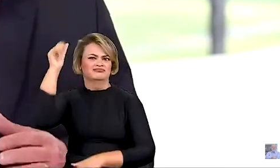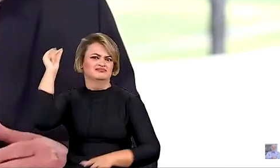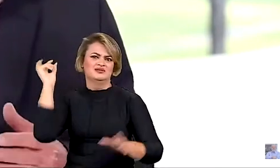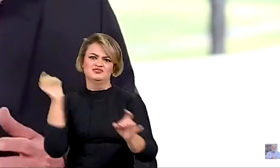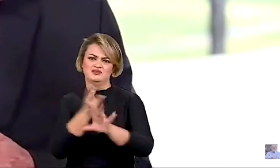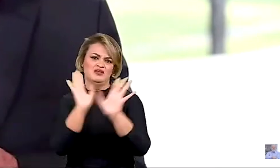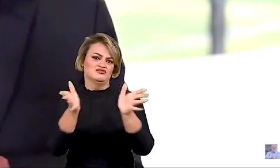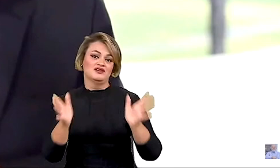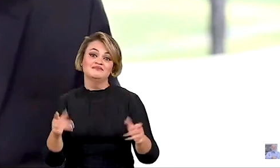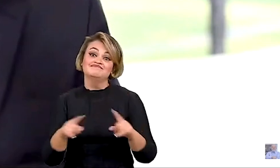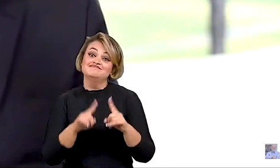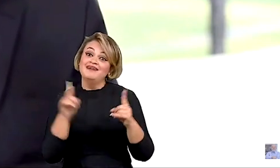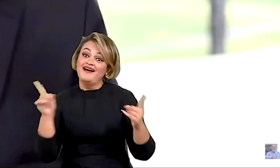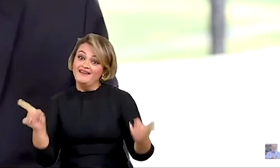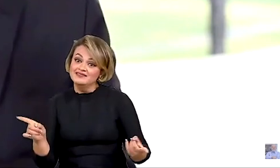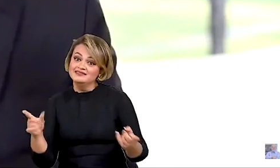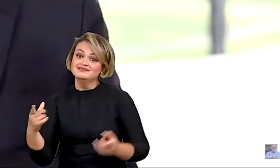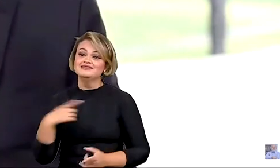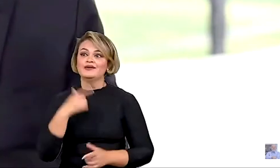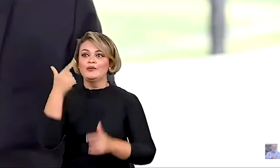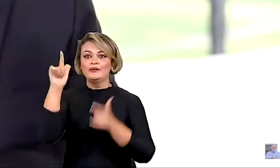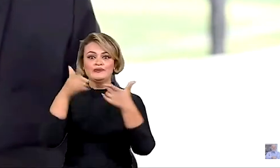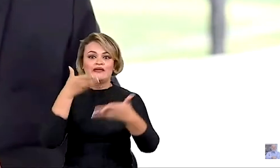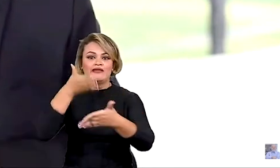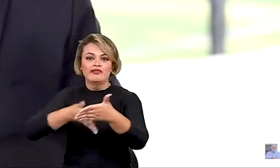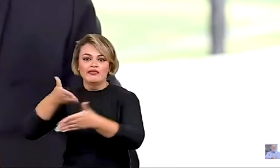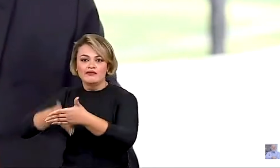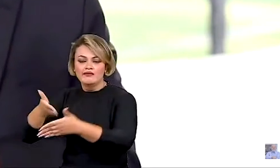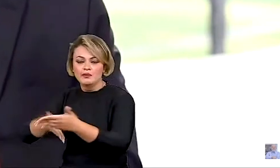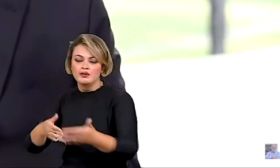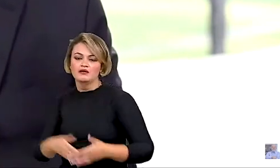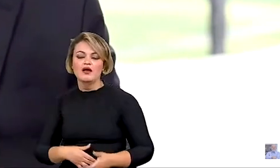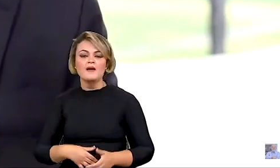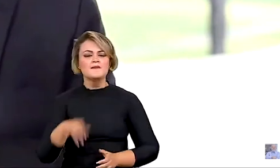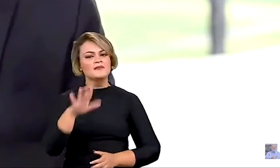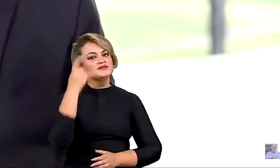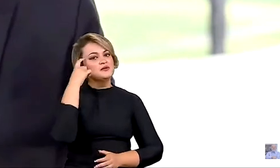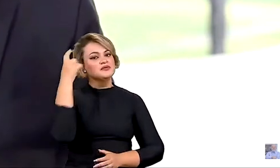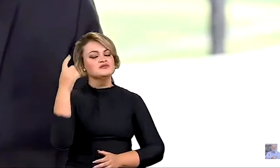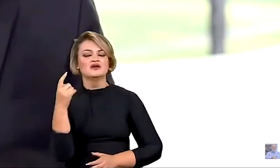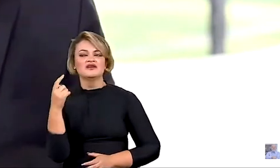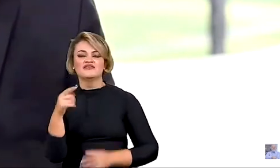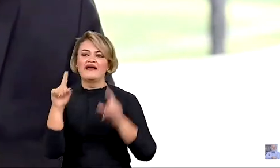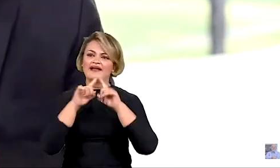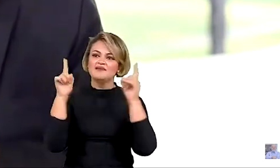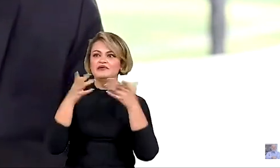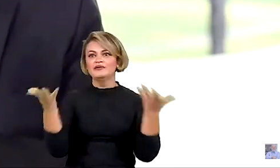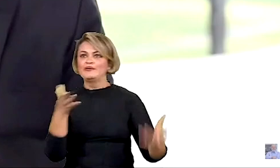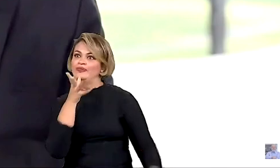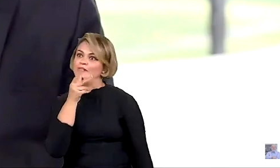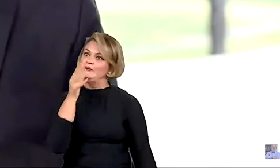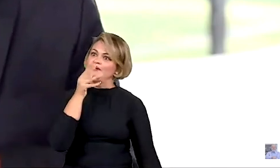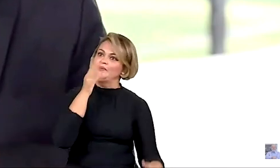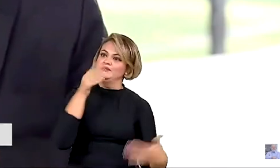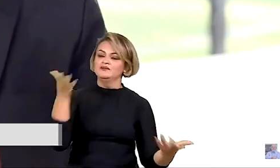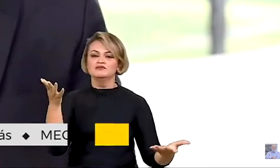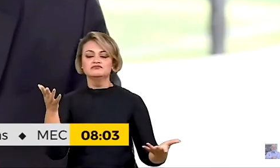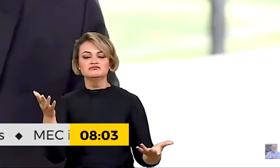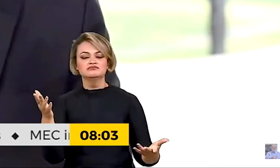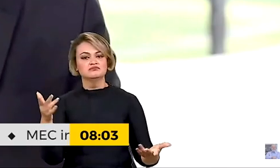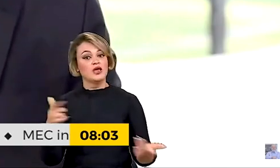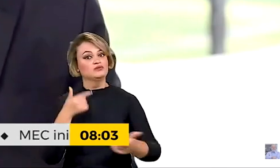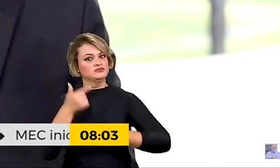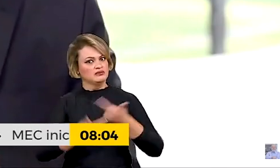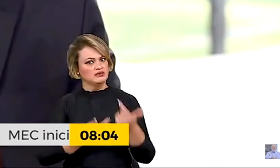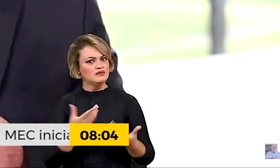sempre tem muito empecilho mas eu penso que ao invés da gente agora ficar reclamando porque demorou tanto e eu trabalhei muito eu fui muitas